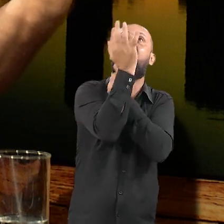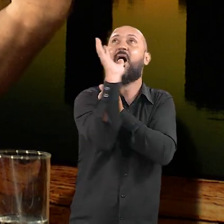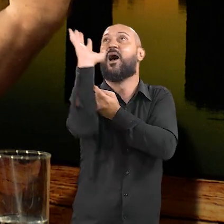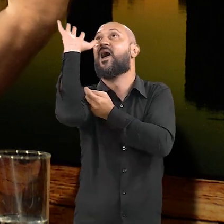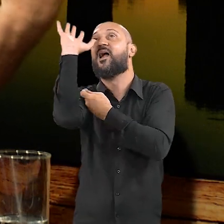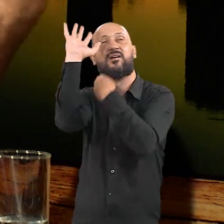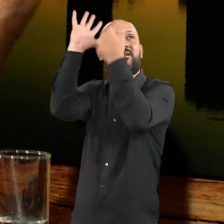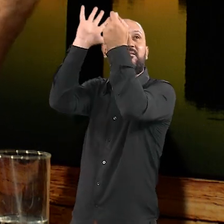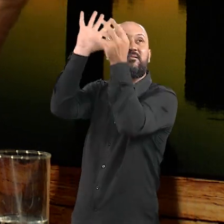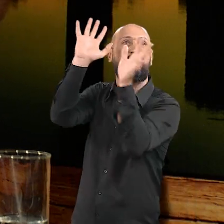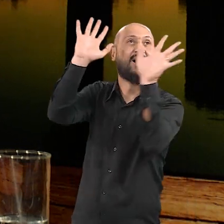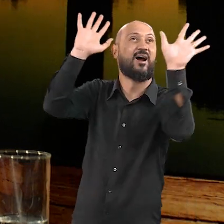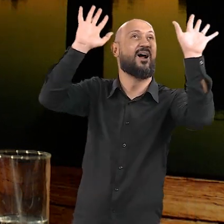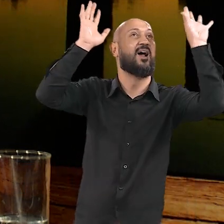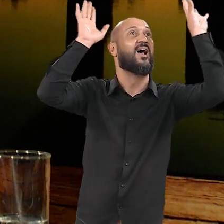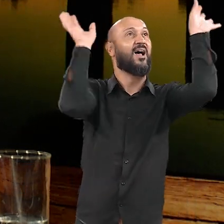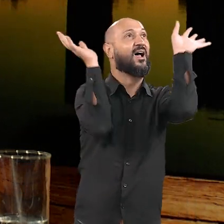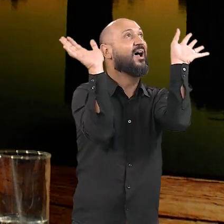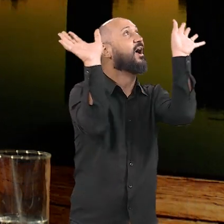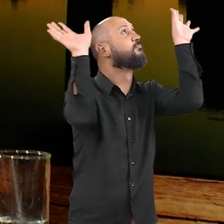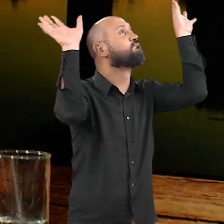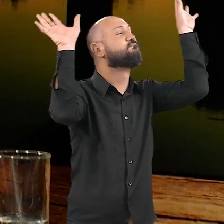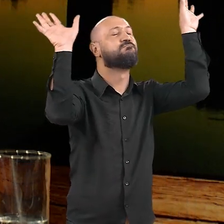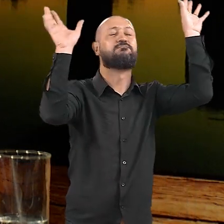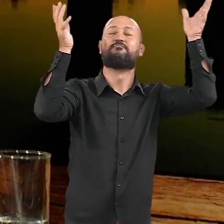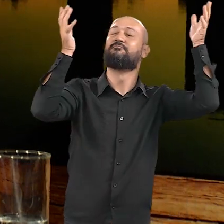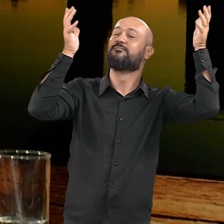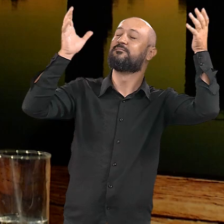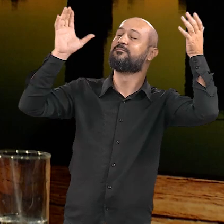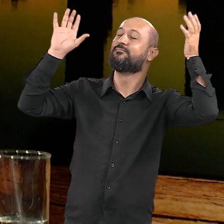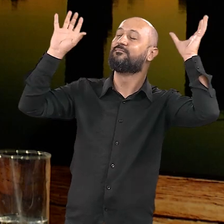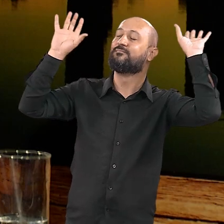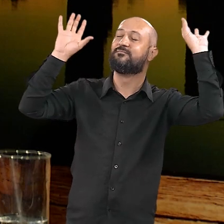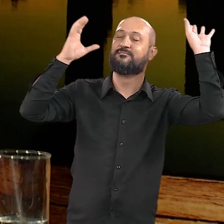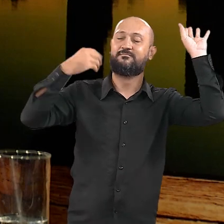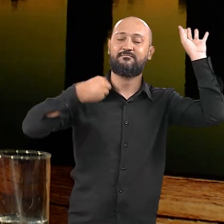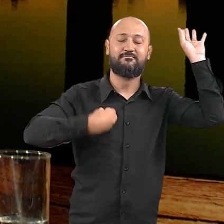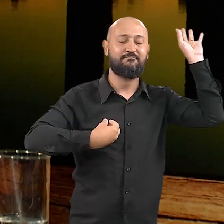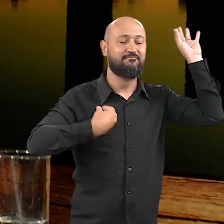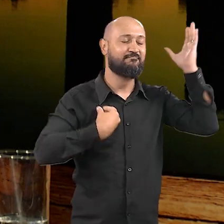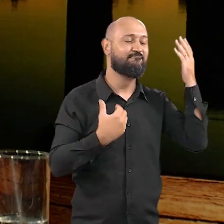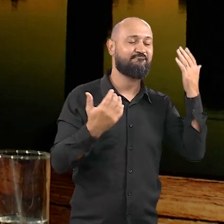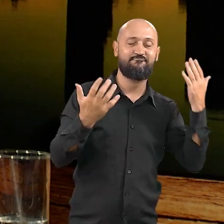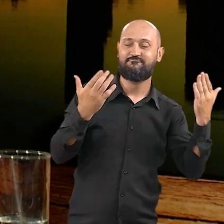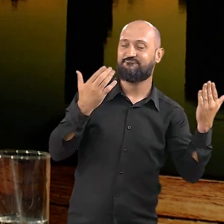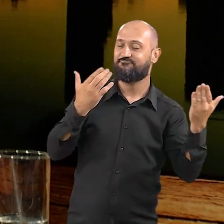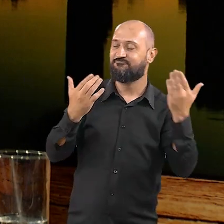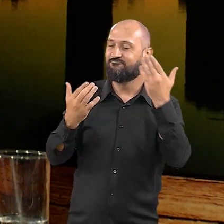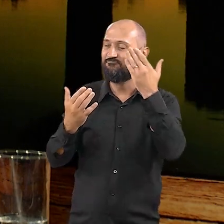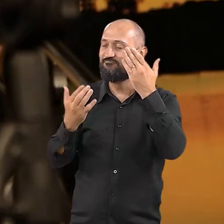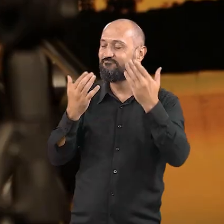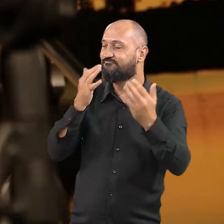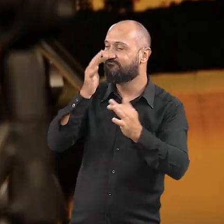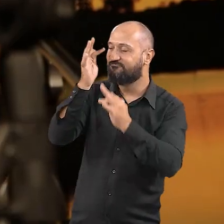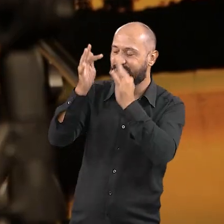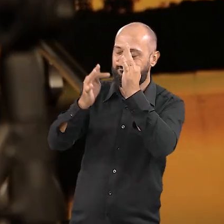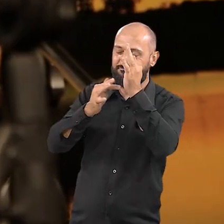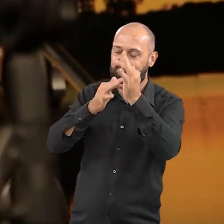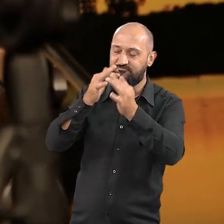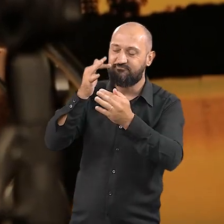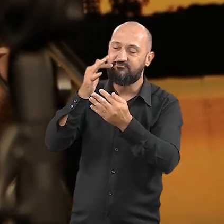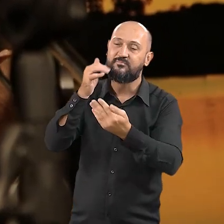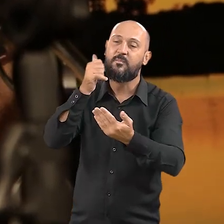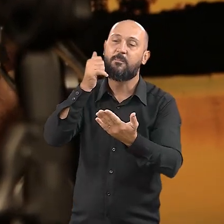a sublimar canções. Existência sem medida, flor, lápis